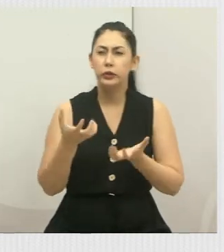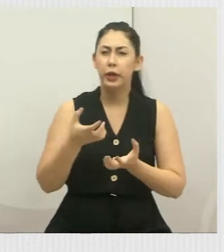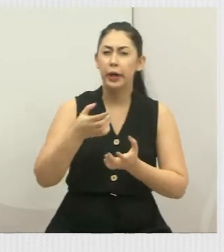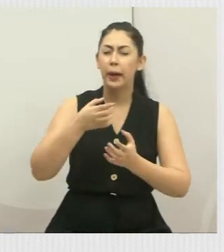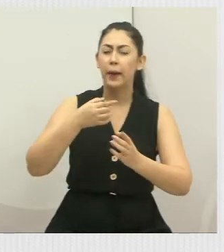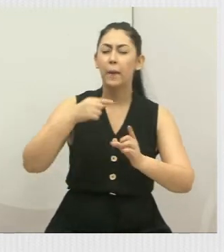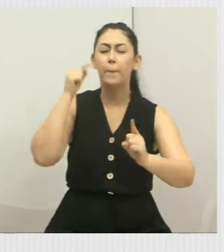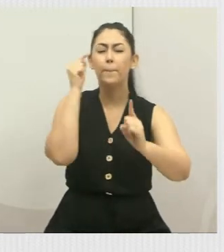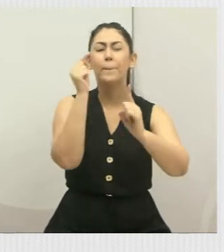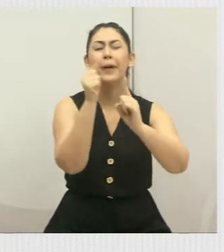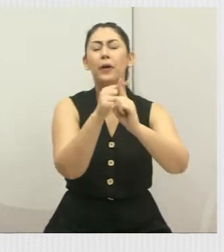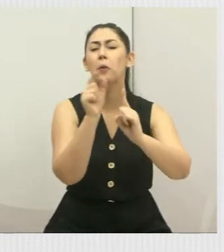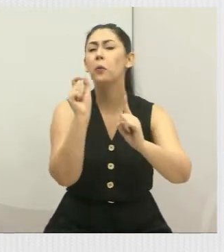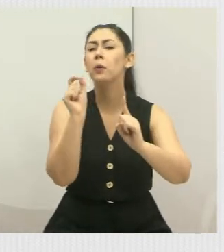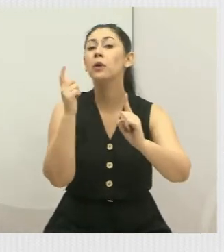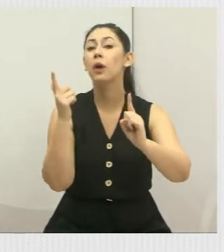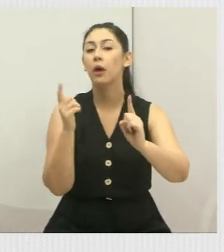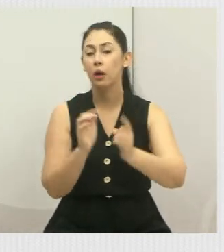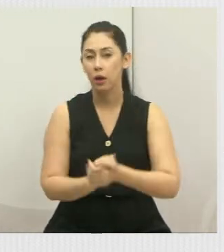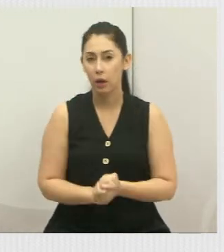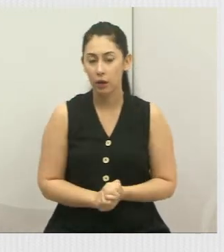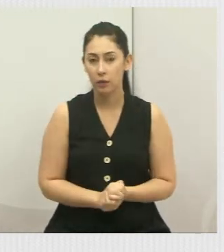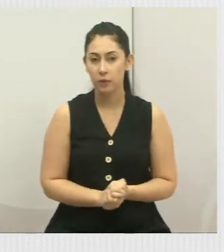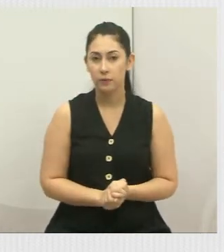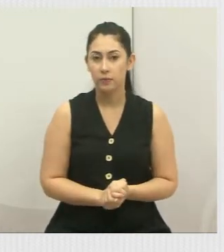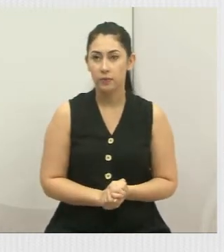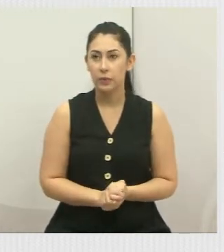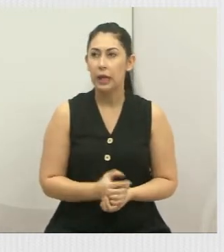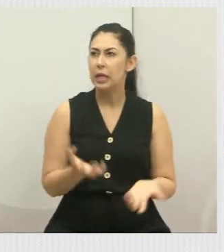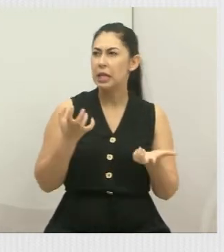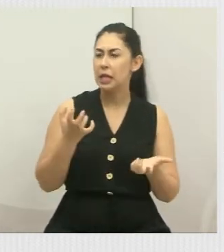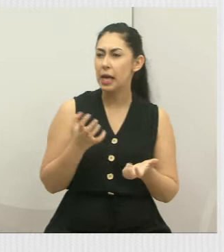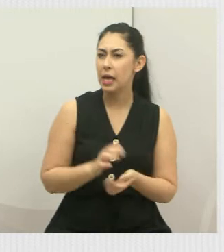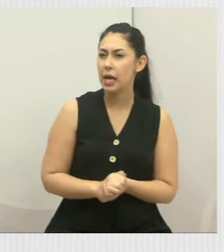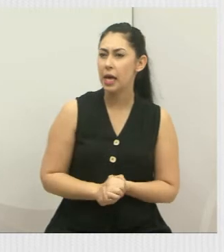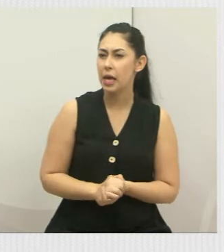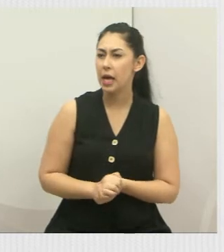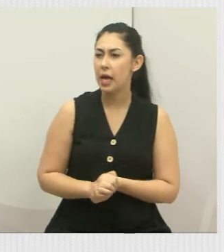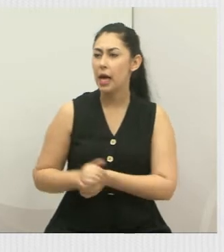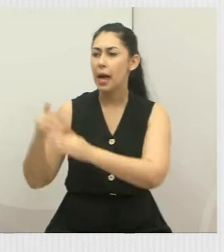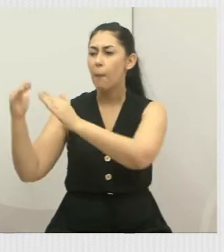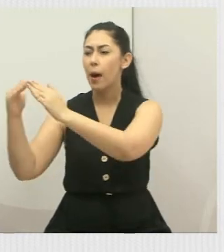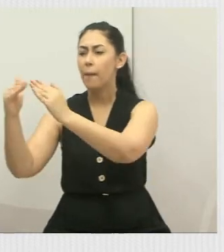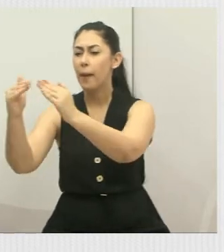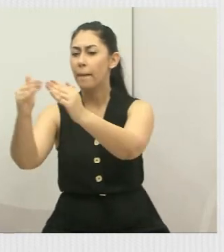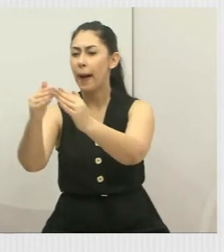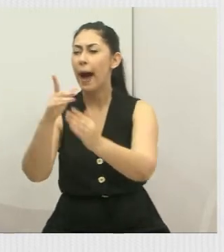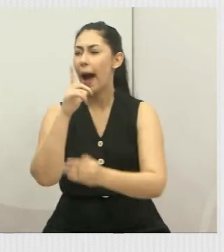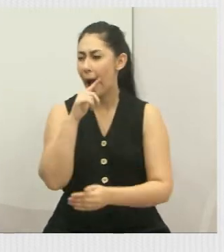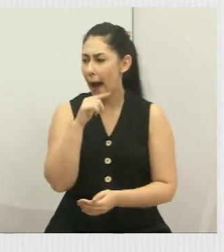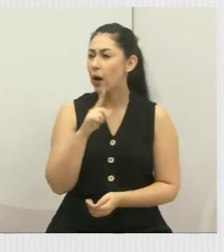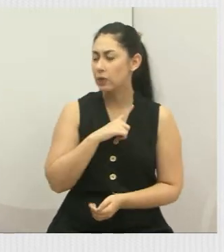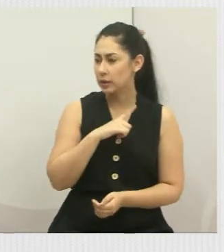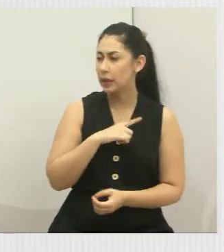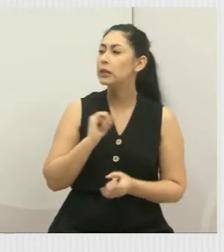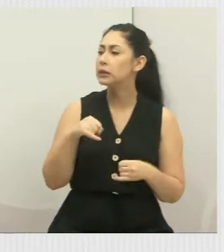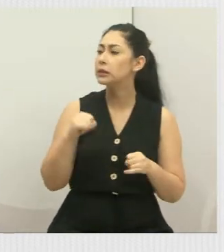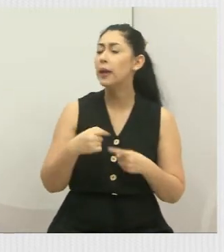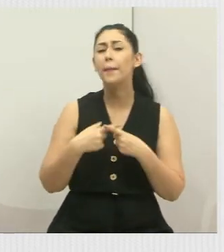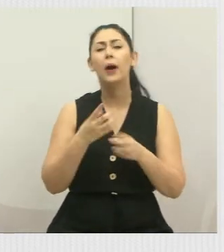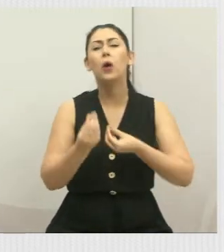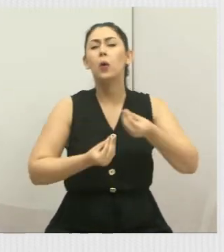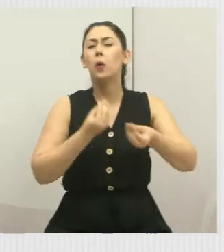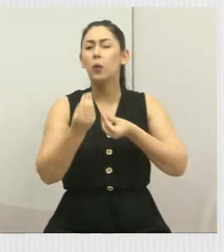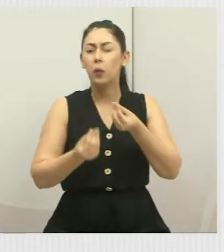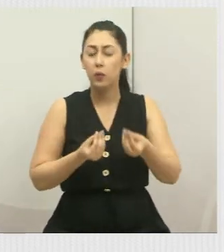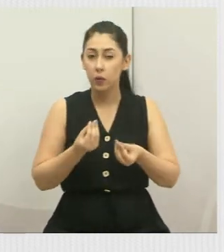ponto? Nós queremos um município com água em todas as torneiras? Sim. Como nós vamos chegar até lá? No caso,